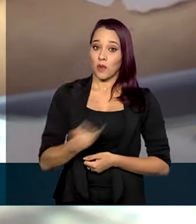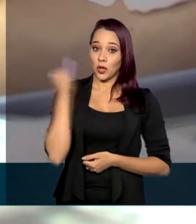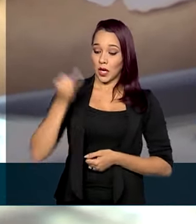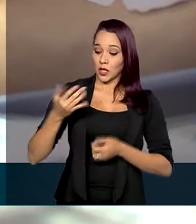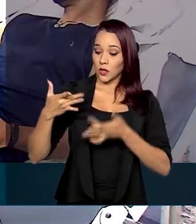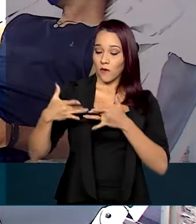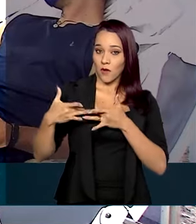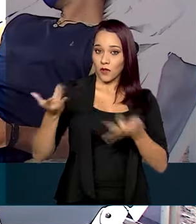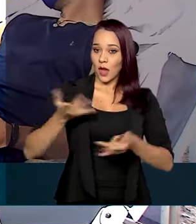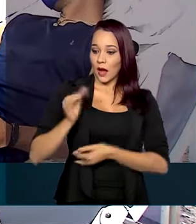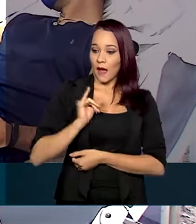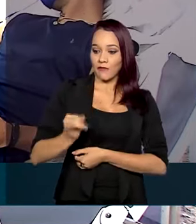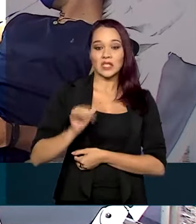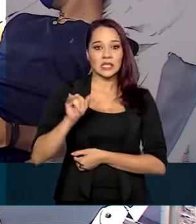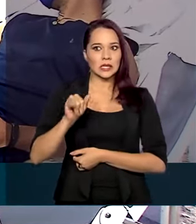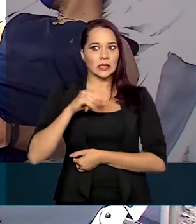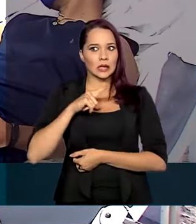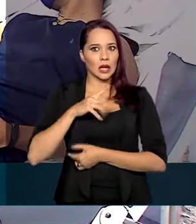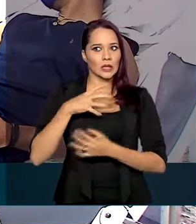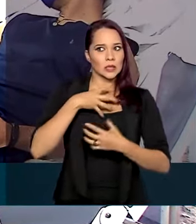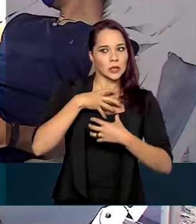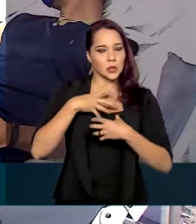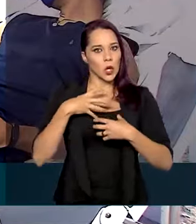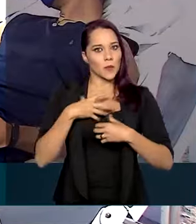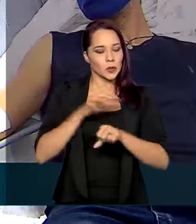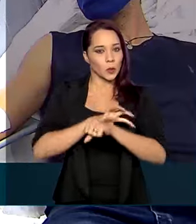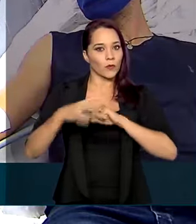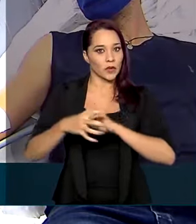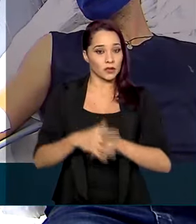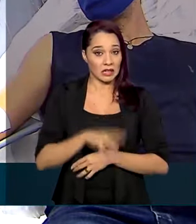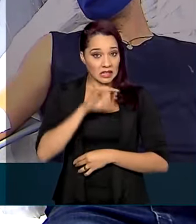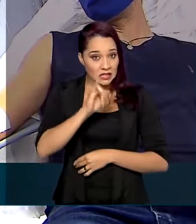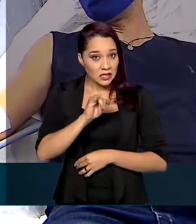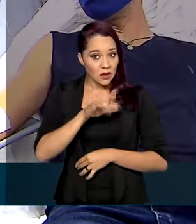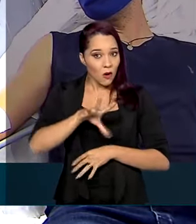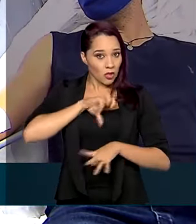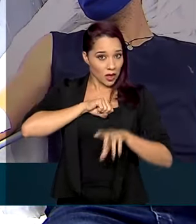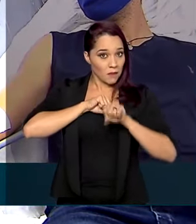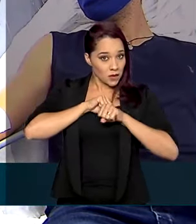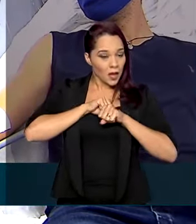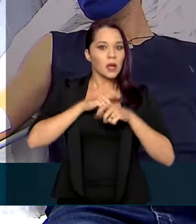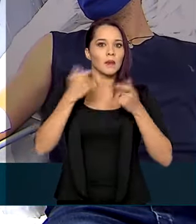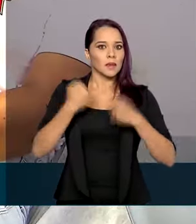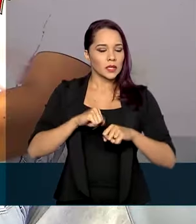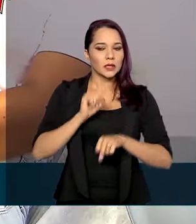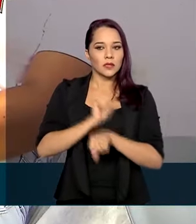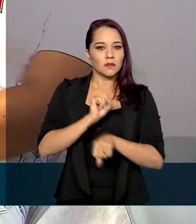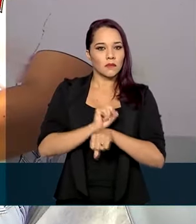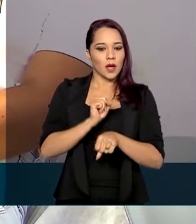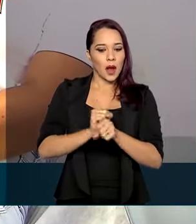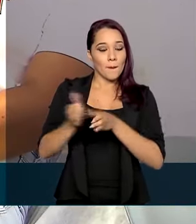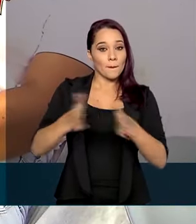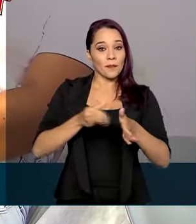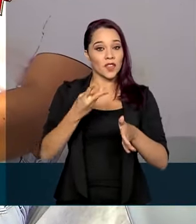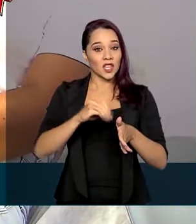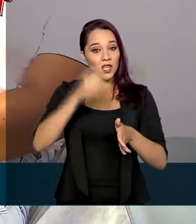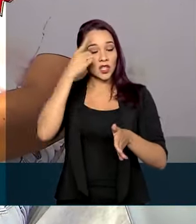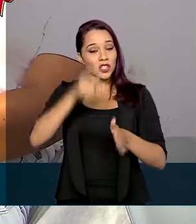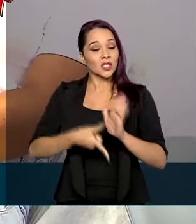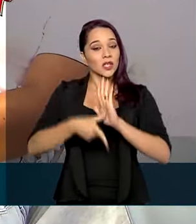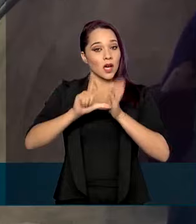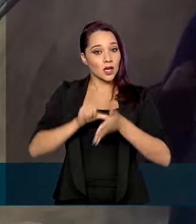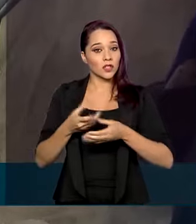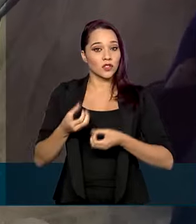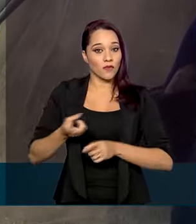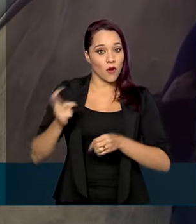voluntário informe se tem sintomas da Covid-19. Se foi contaminado, precisa esperar 30 dias antes de voltar